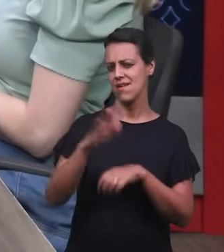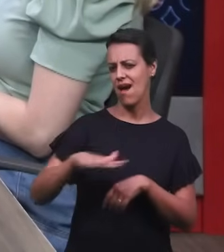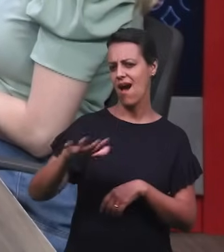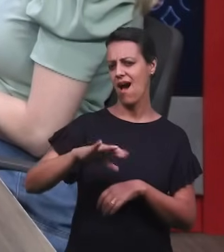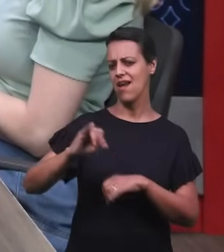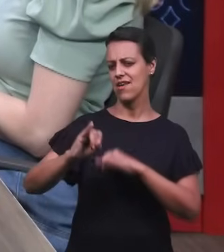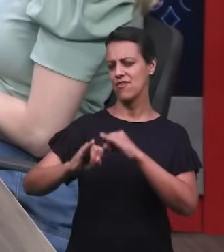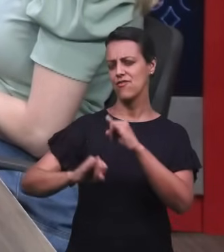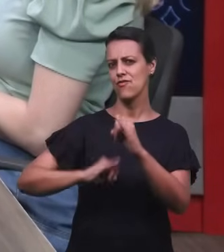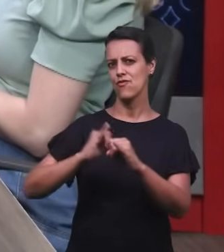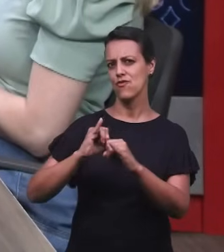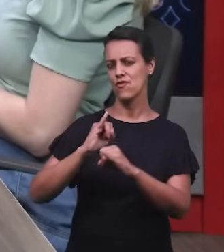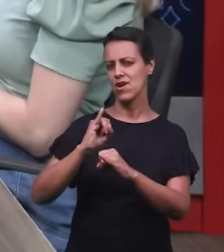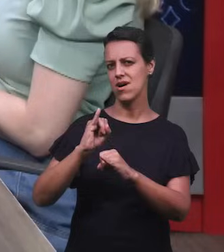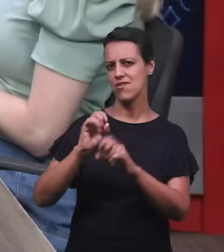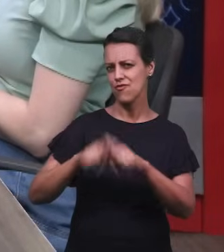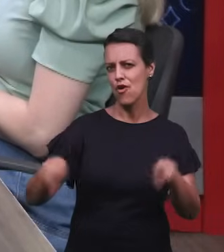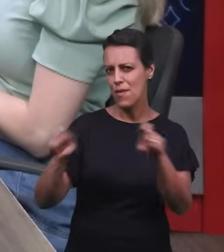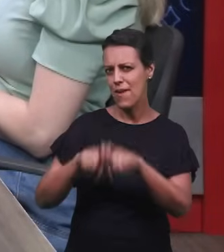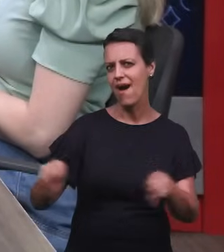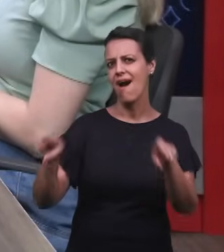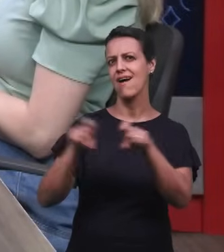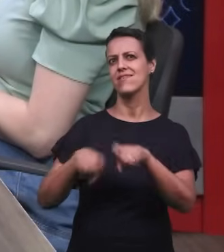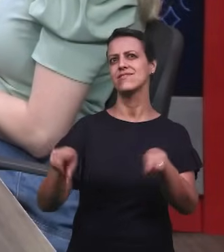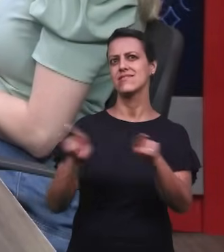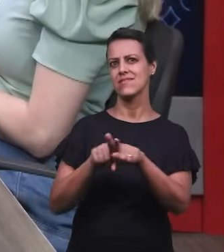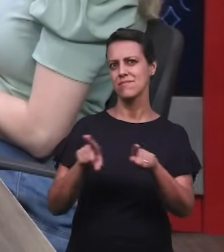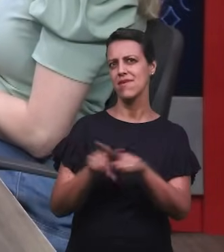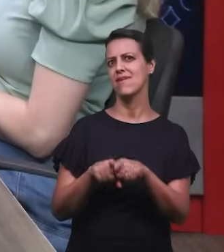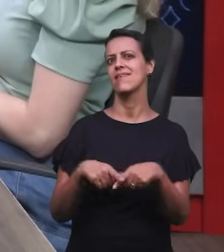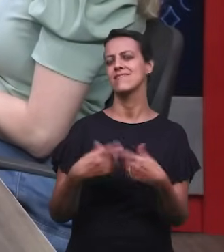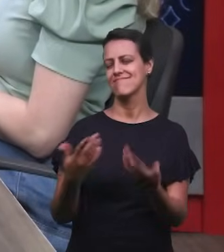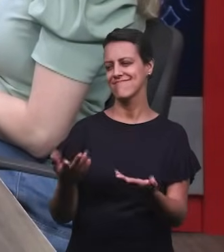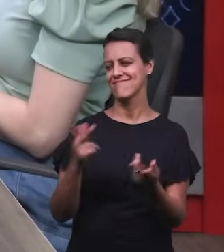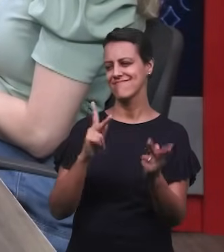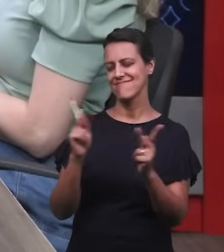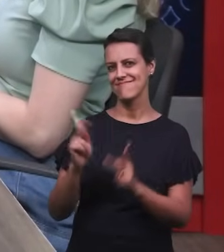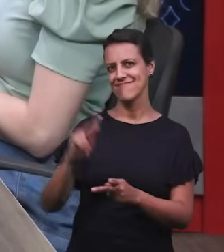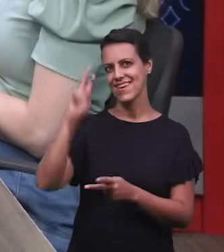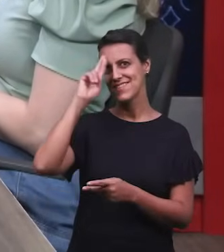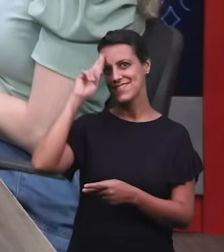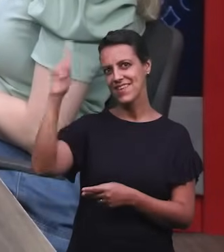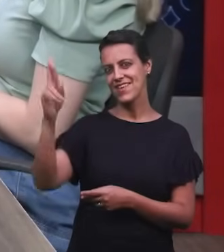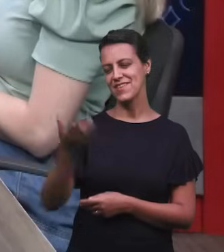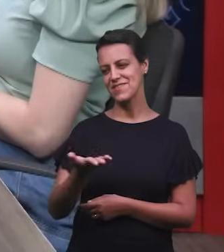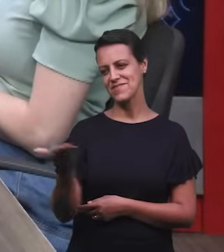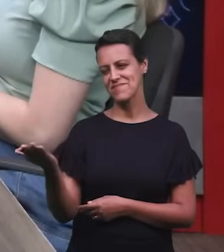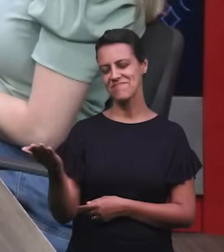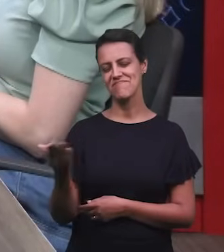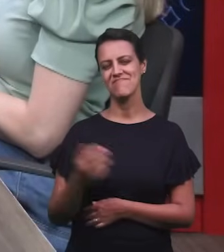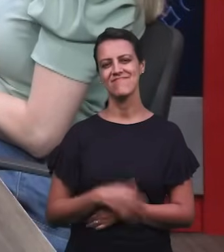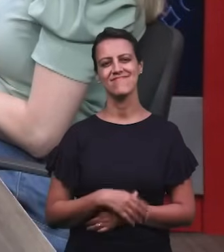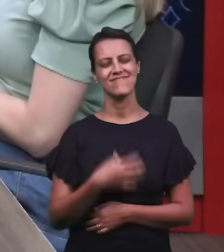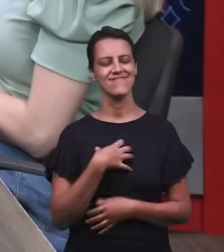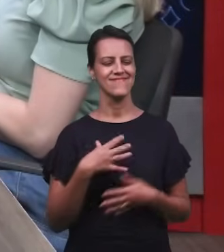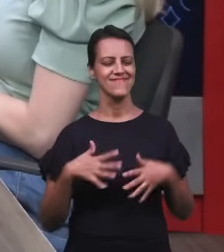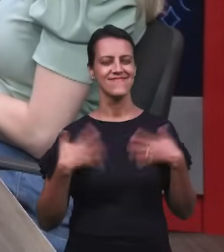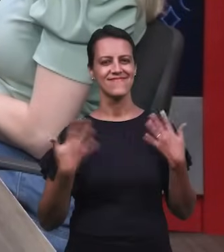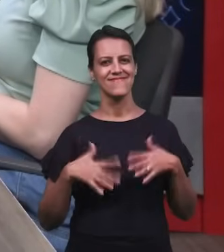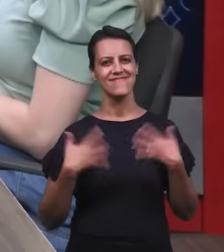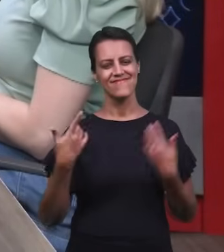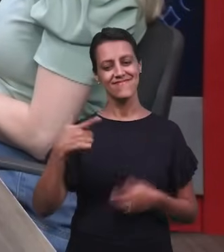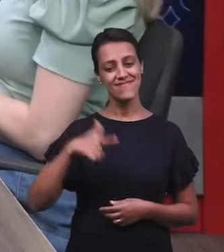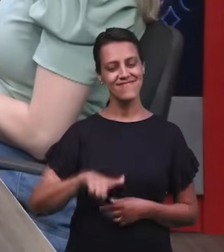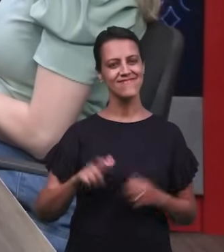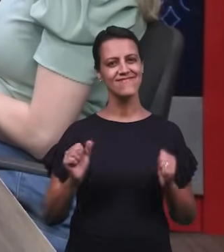de justiça, também de novo nesse episódio, né, conosco, pastor. Paz do Senhor, seja bem-vindo. Paz do Senhor, grande alegria estar mais uma vez